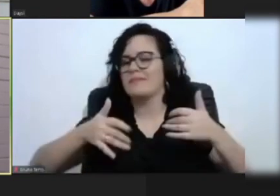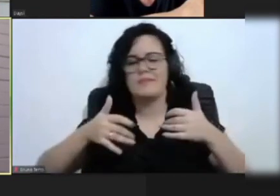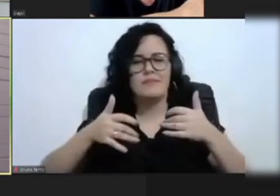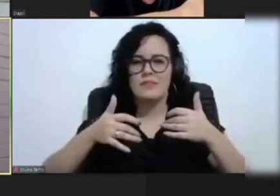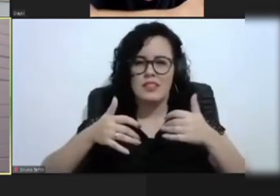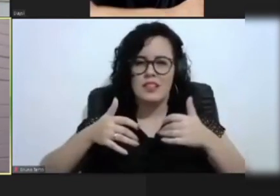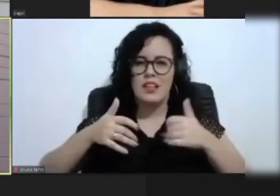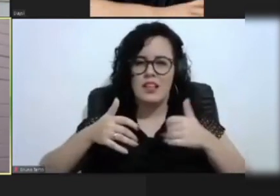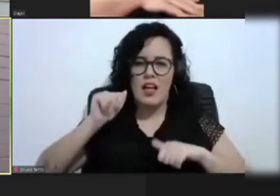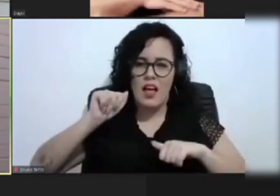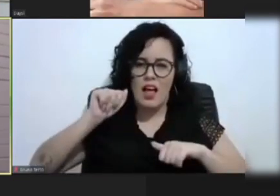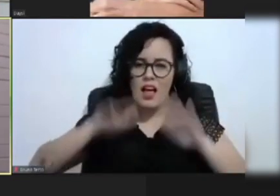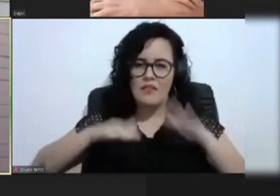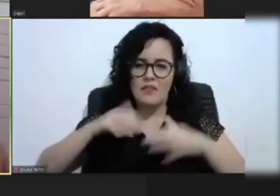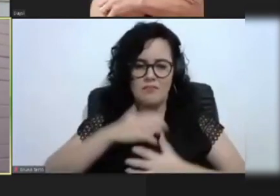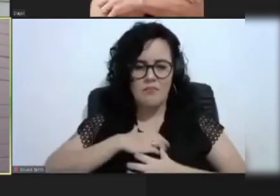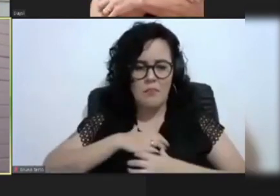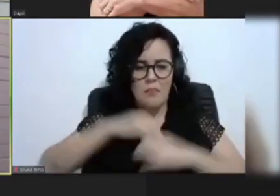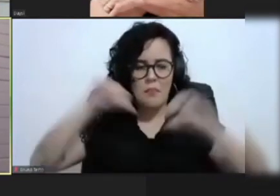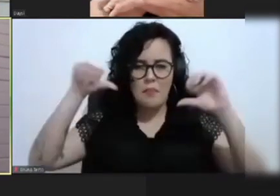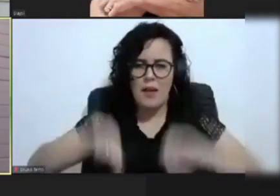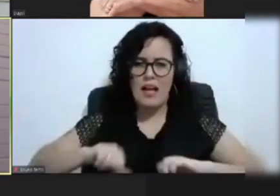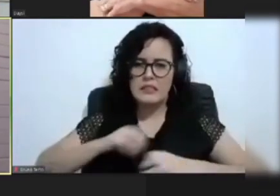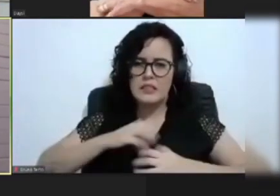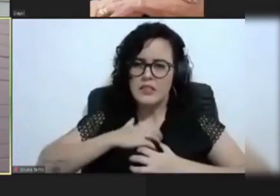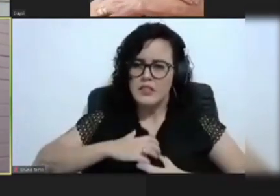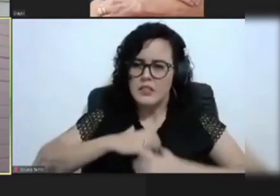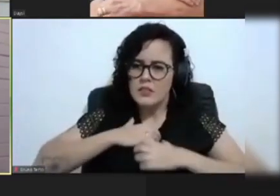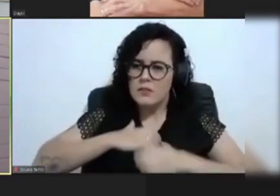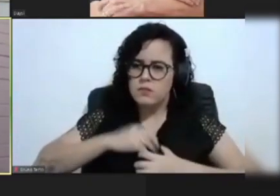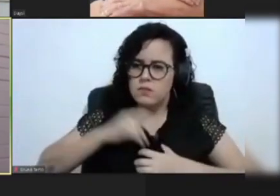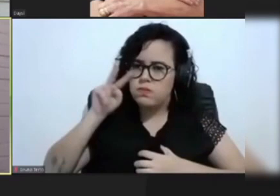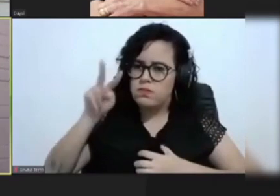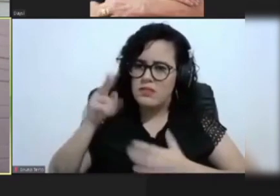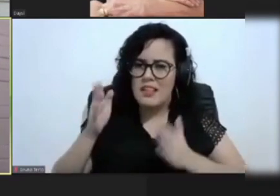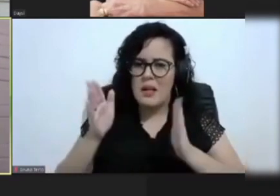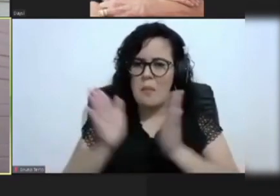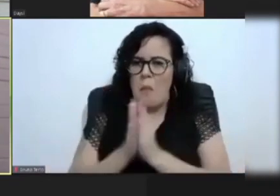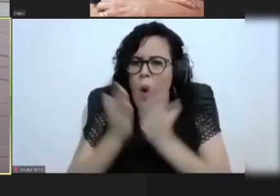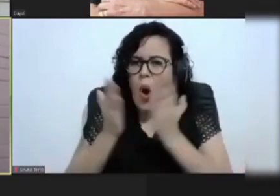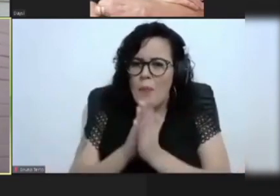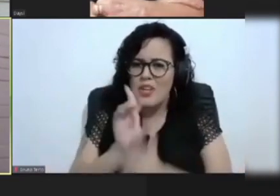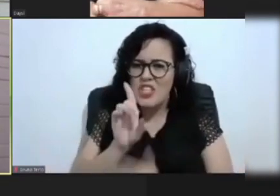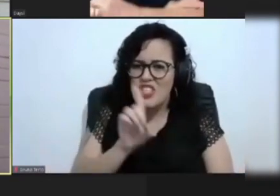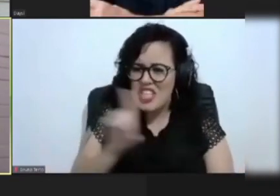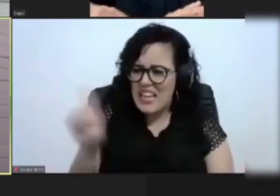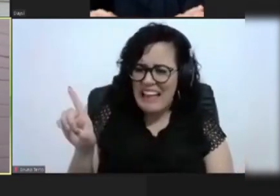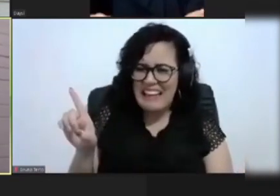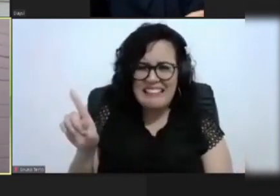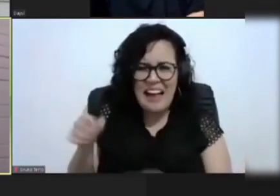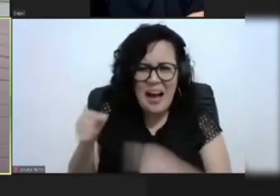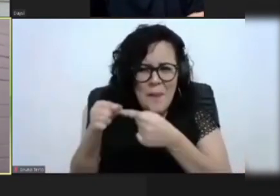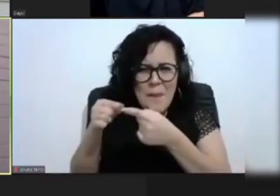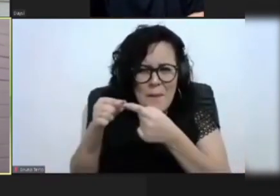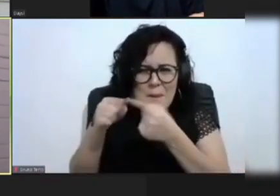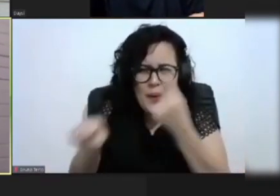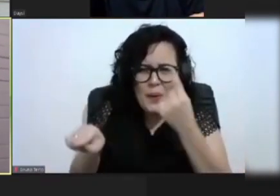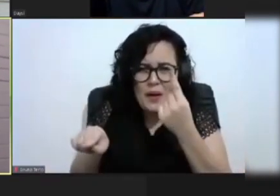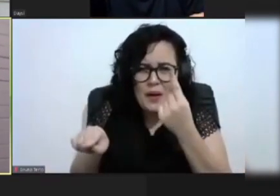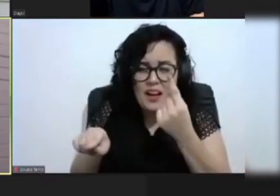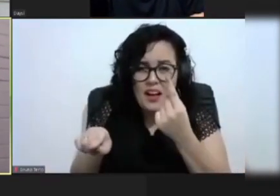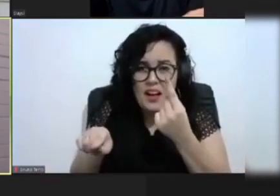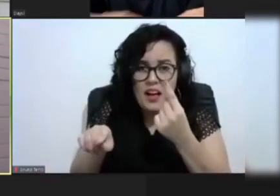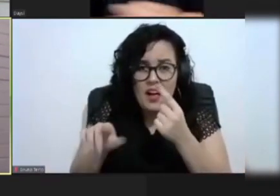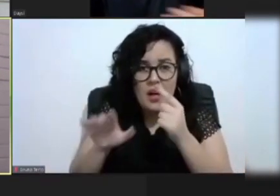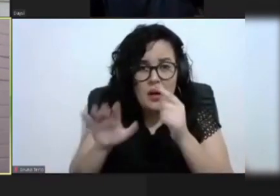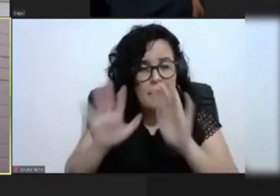com isso muito mal, lida com isso com uma certa raiva, né, quando a gente fala o pobre de direita, mas é uma coisa, quer dizer, que é um fenômeno